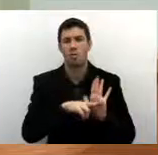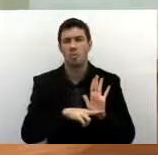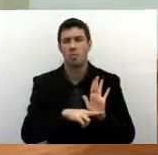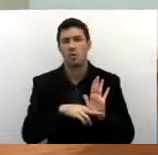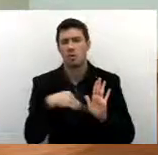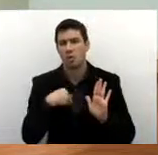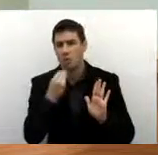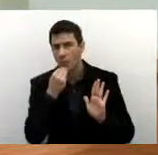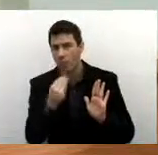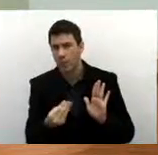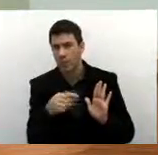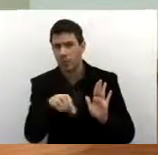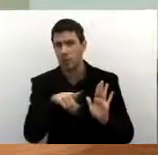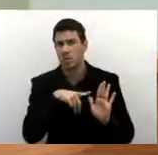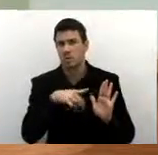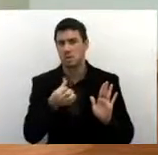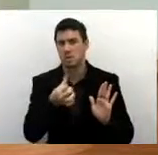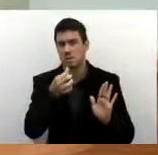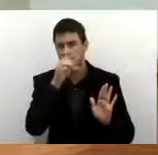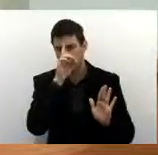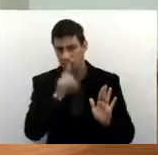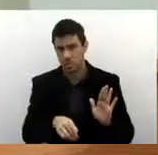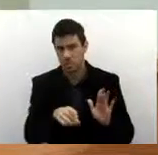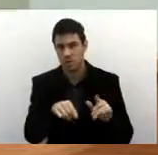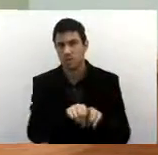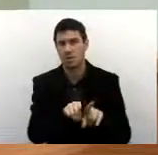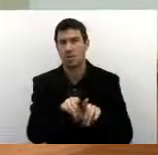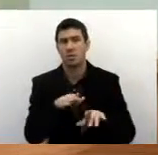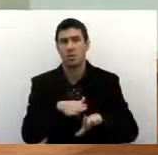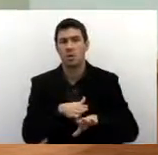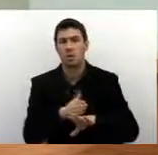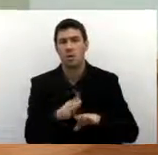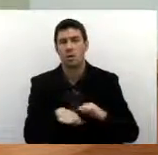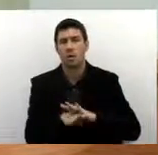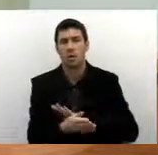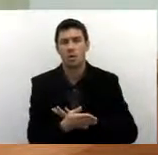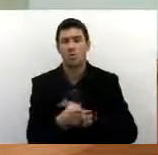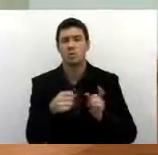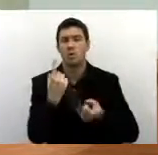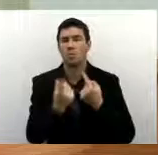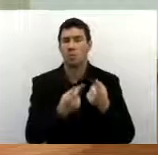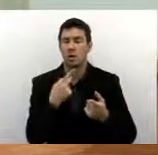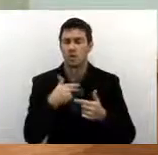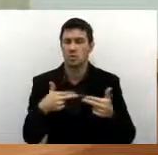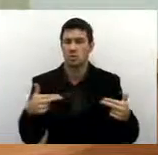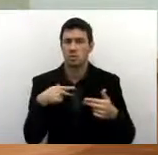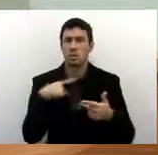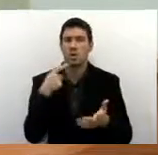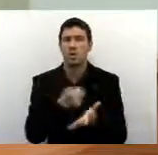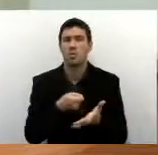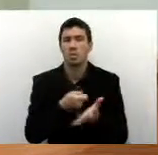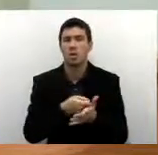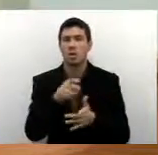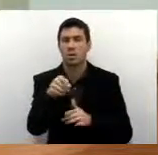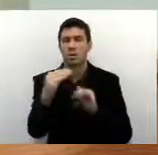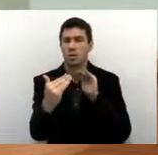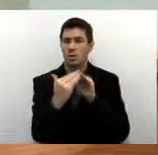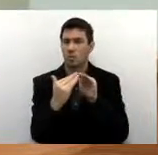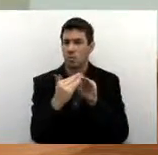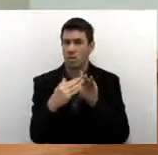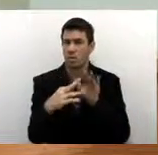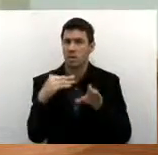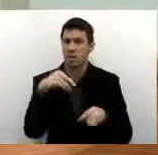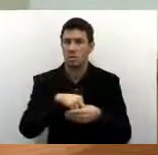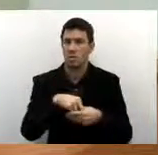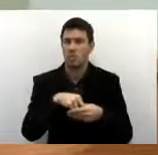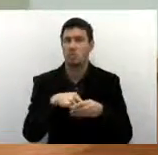que eu estou com 6 mandatos e eu estou acostumado com algumas coisas que Vossa Excelência não vai concordar. A obrigação de Vossa Excelência é concordar e ler o regimento